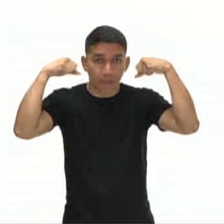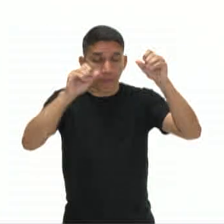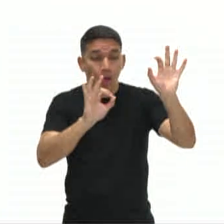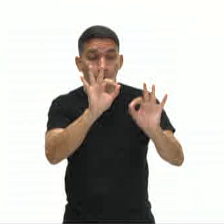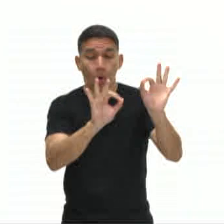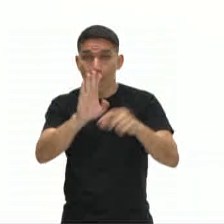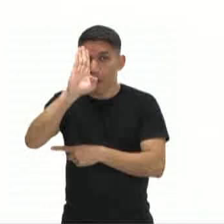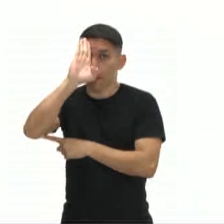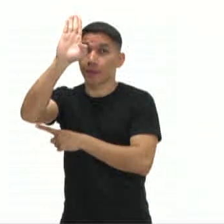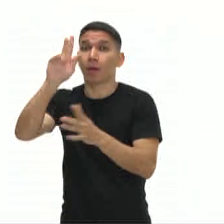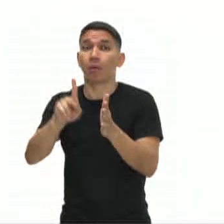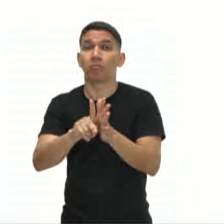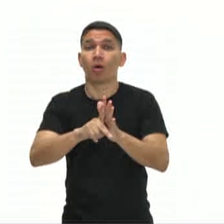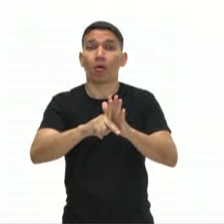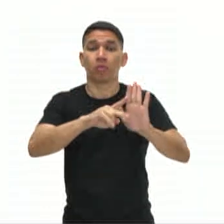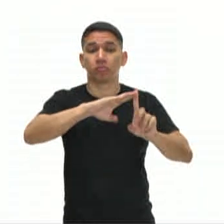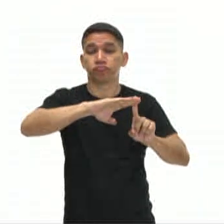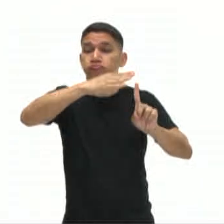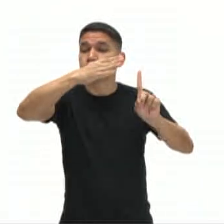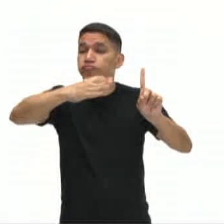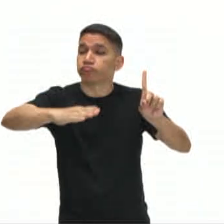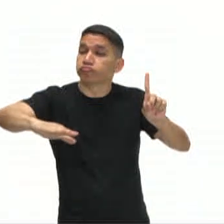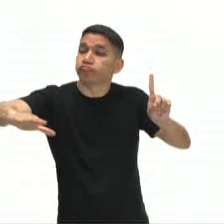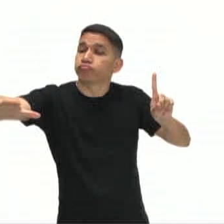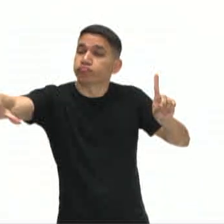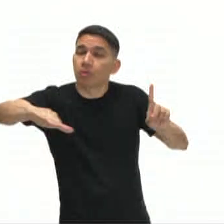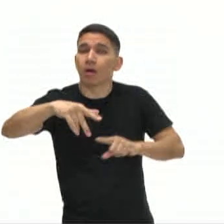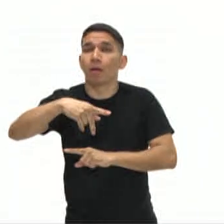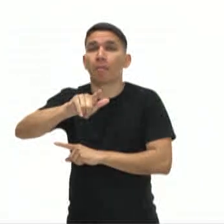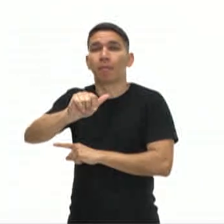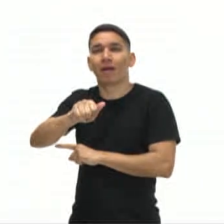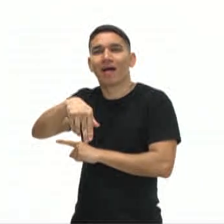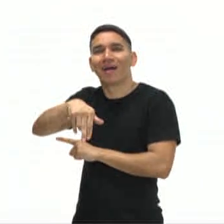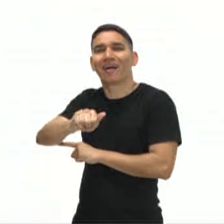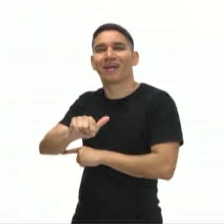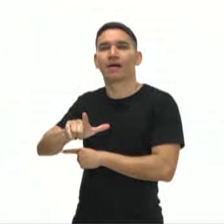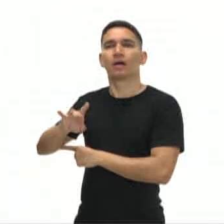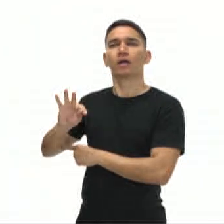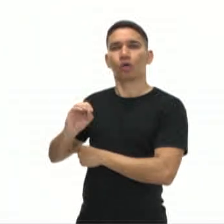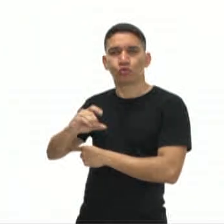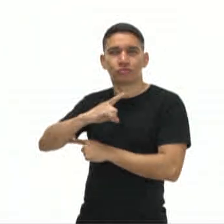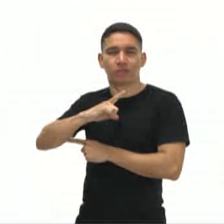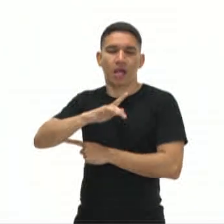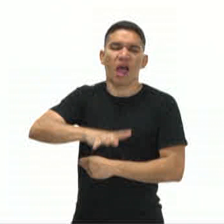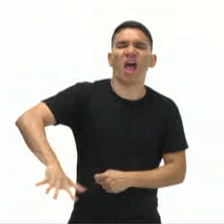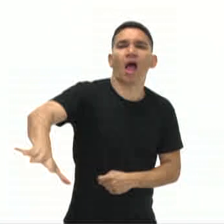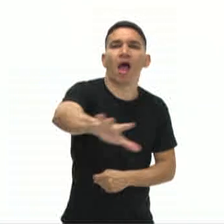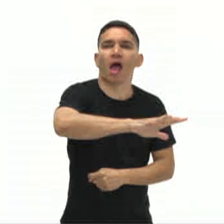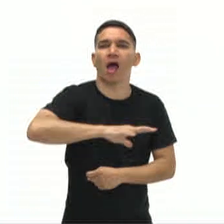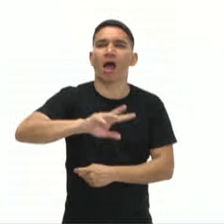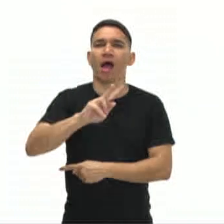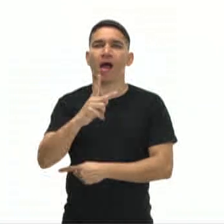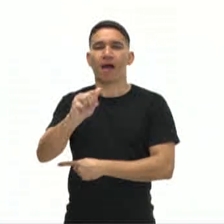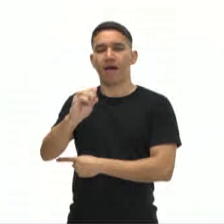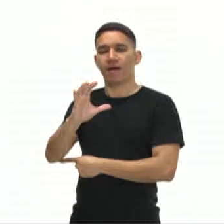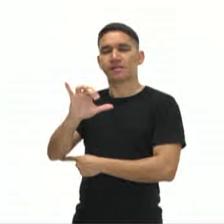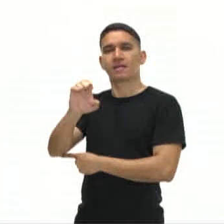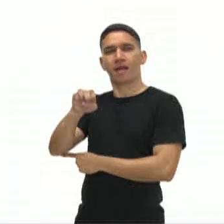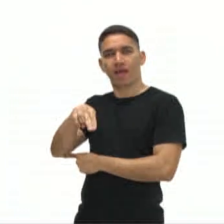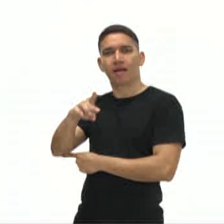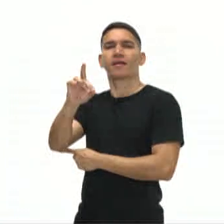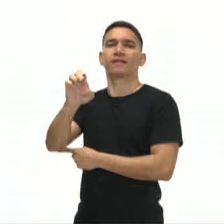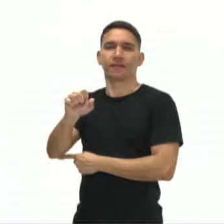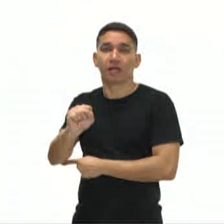organiza principalmente no Planalto mexicano, onde ali é produzido, por exemplo, por meio das haciendas, ali a produção de milho, a produção